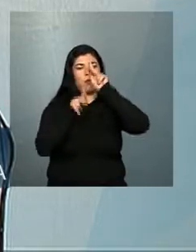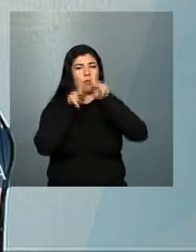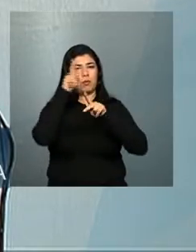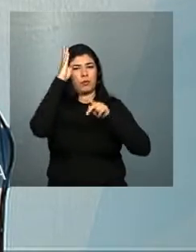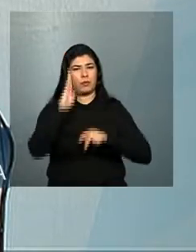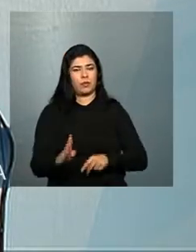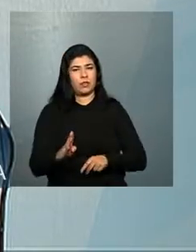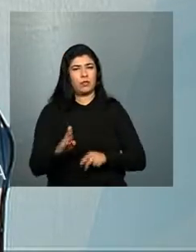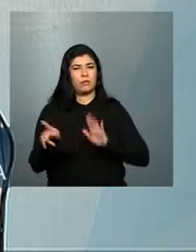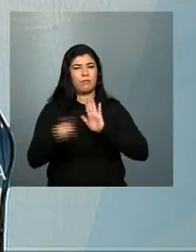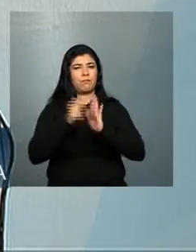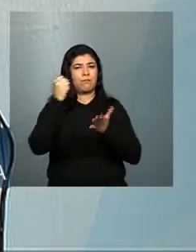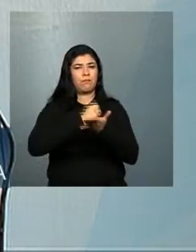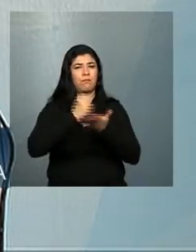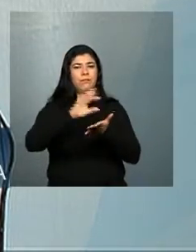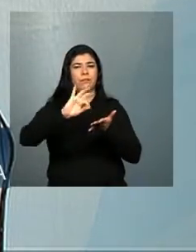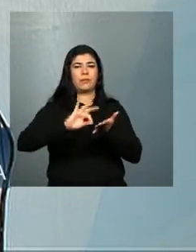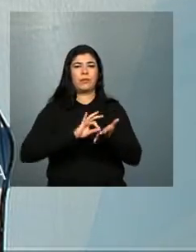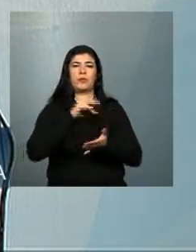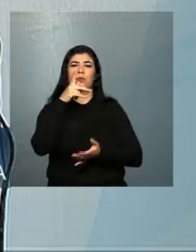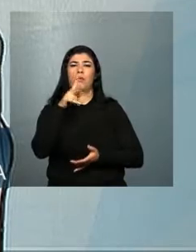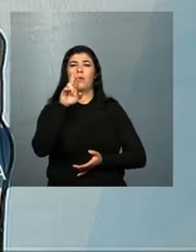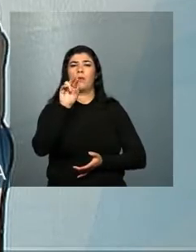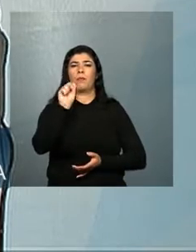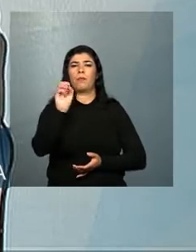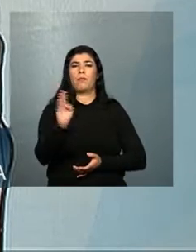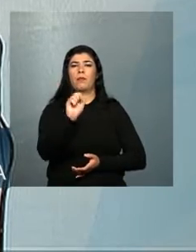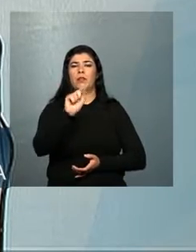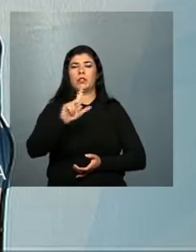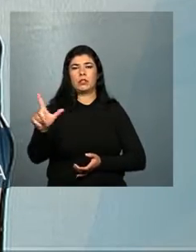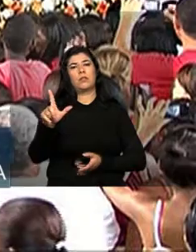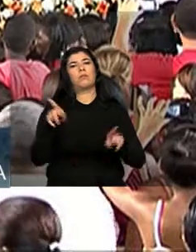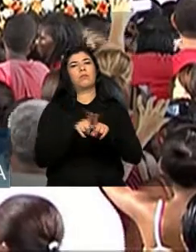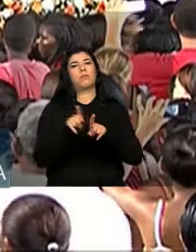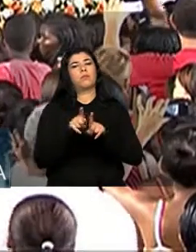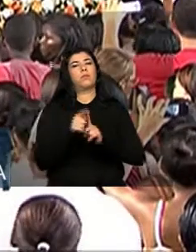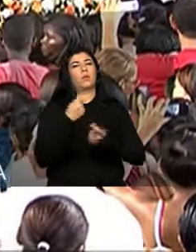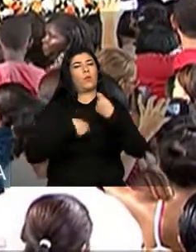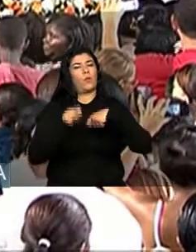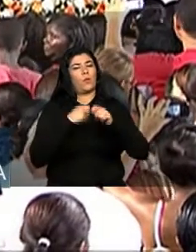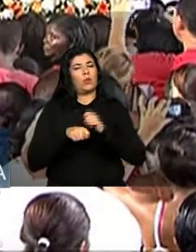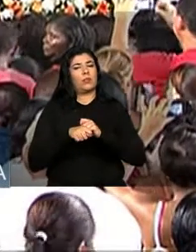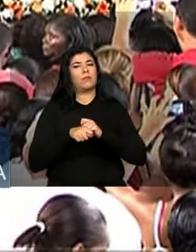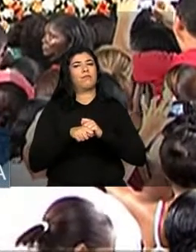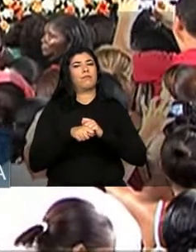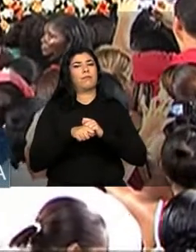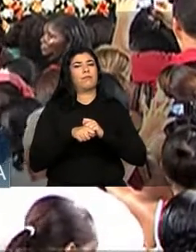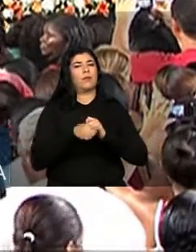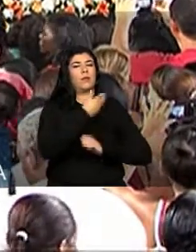pré-sal, não só em receita tributária para o governo federal, mas em transformar em